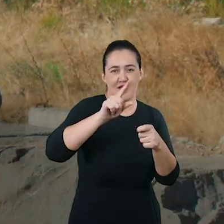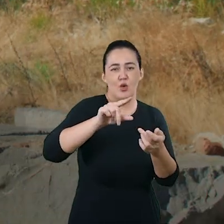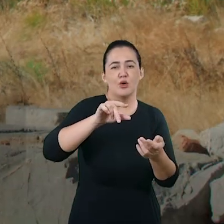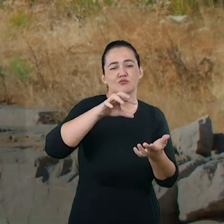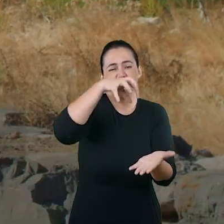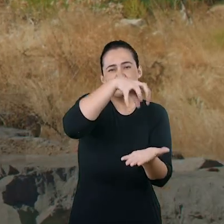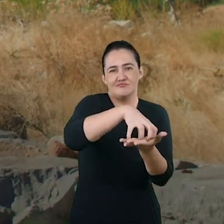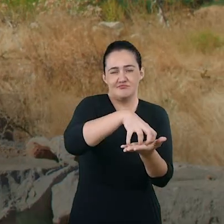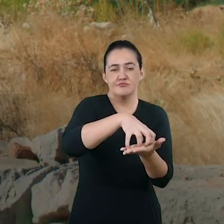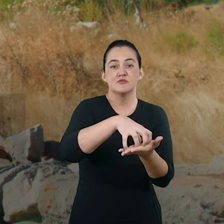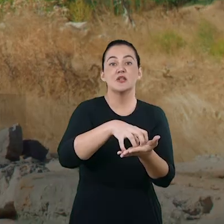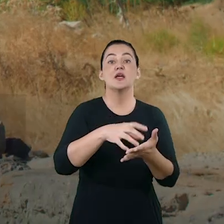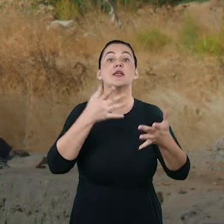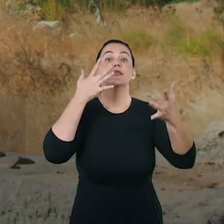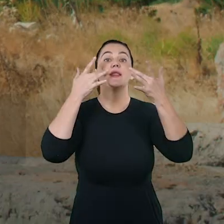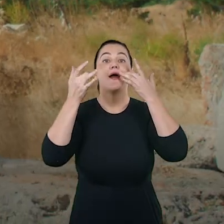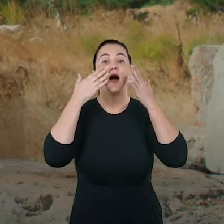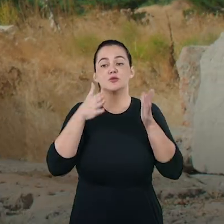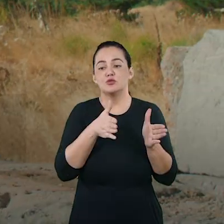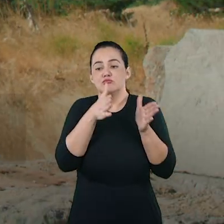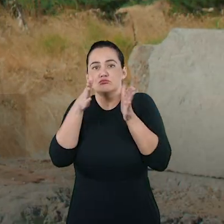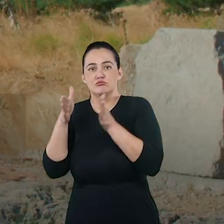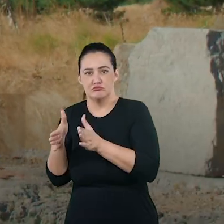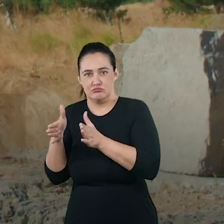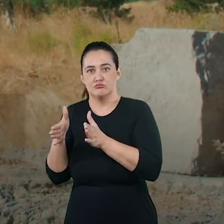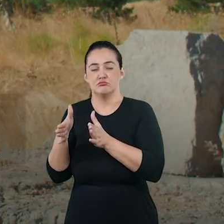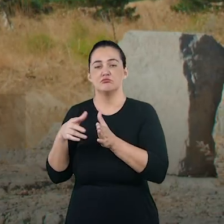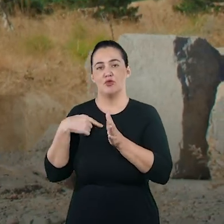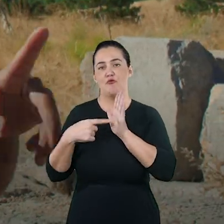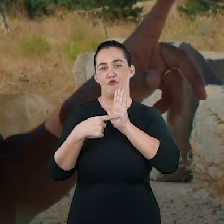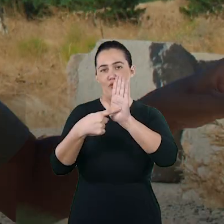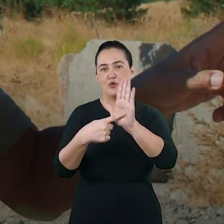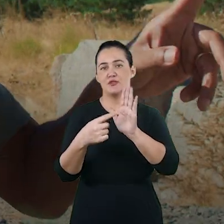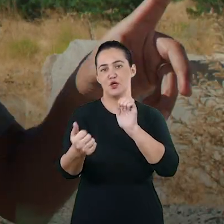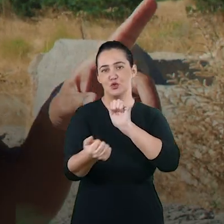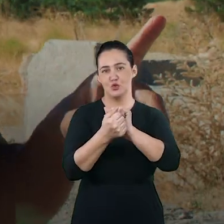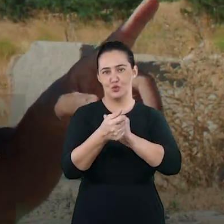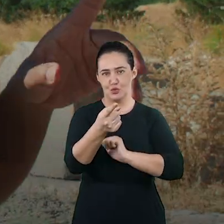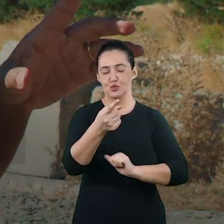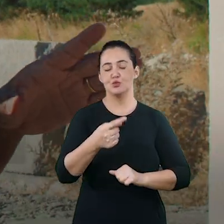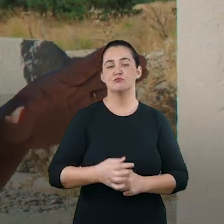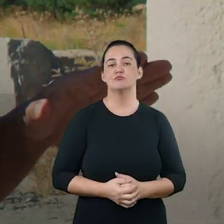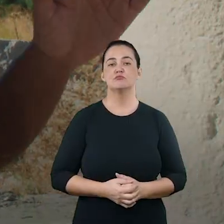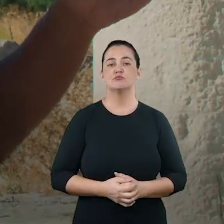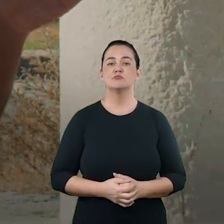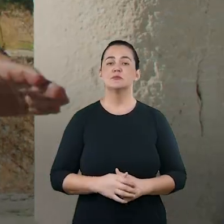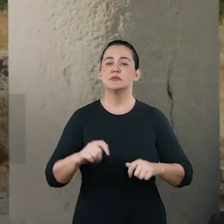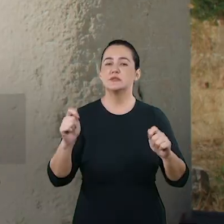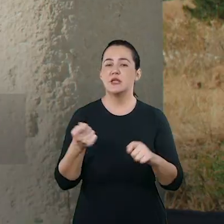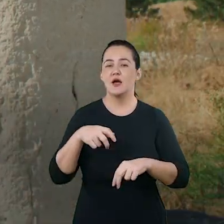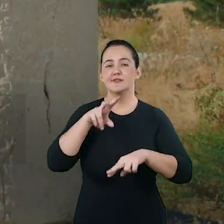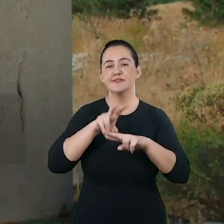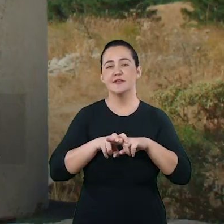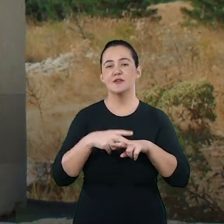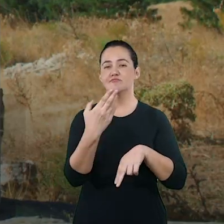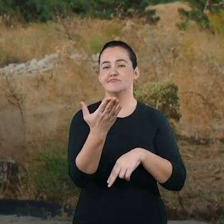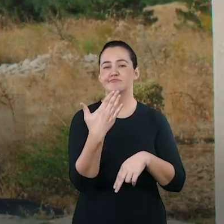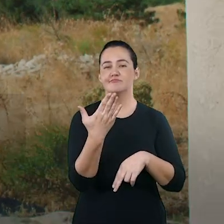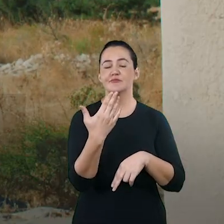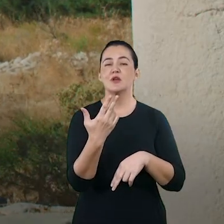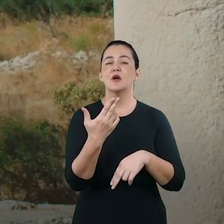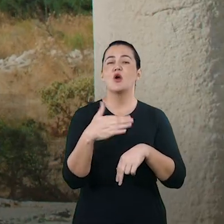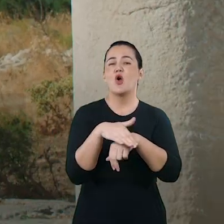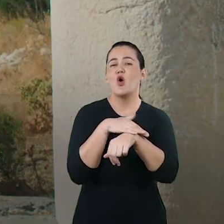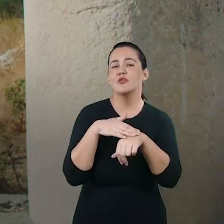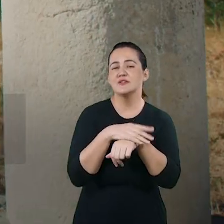cidade, e o teatro ficava nessa direção. Eu vou levar vocês agora ao teatro e a gente vai poder, ali sentados, ver um